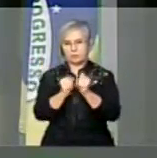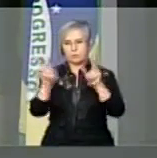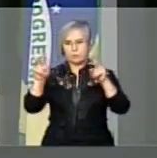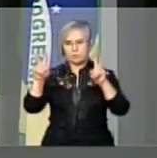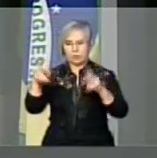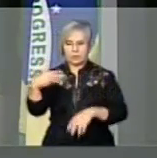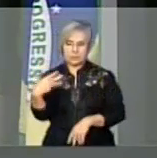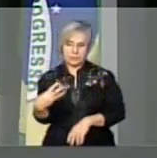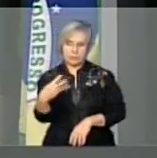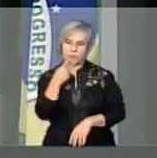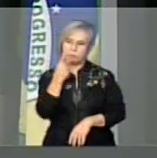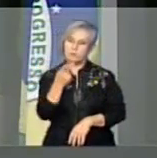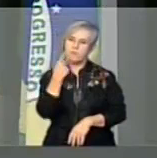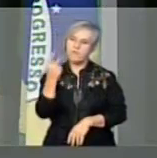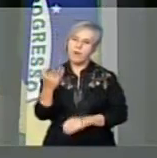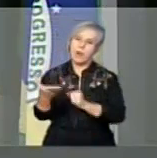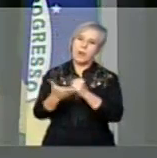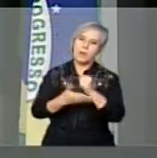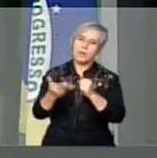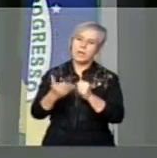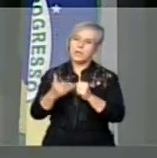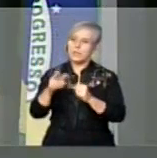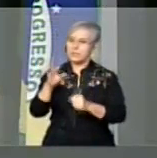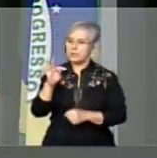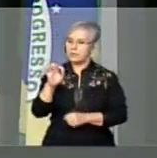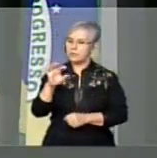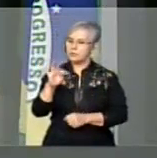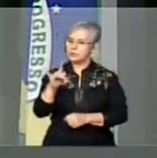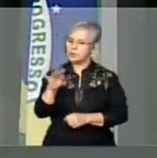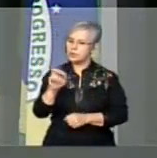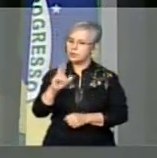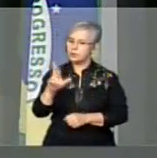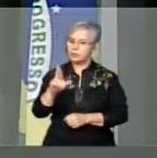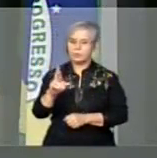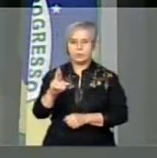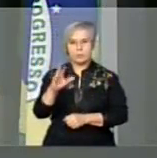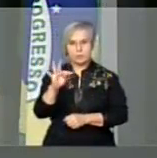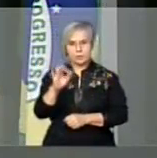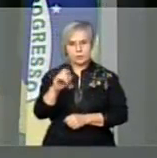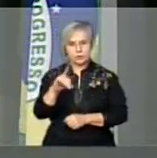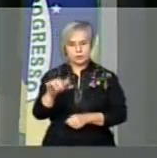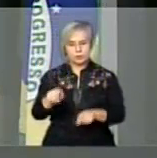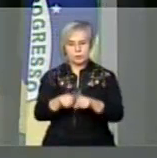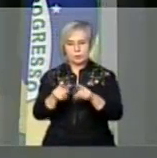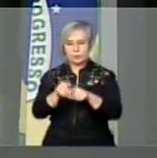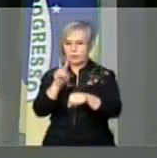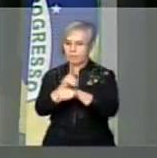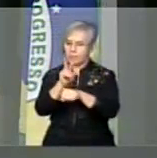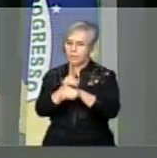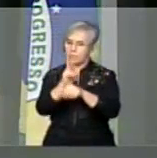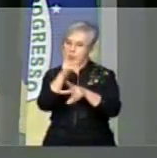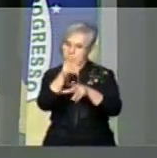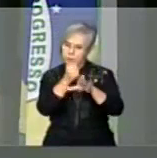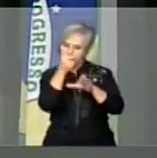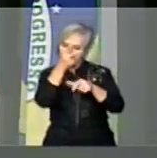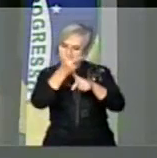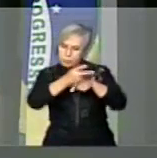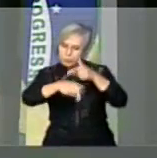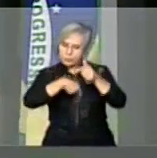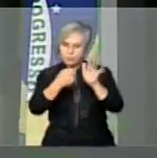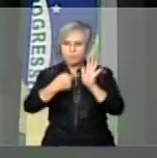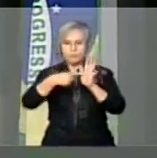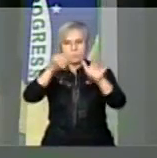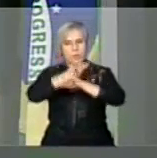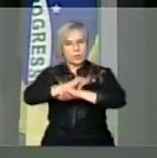3, que tratam basicamente da titularidade, bem como da captação, transmissão e retransmissão de imagens e sons do